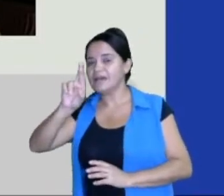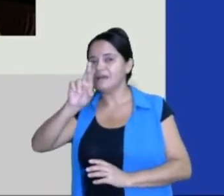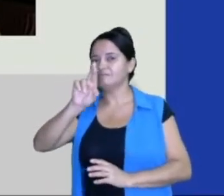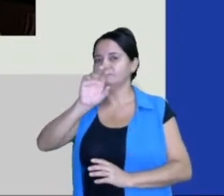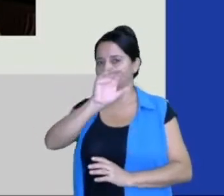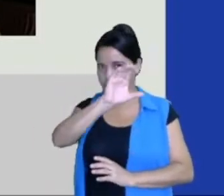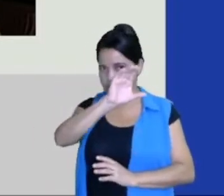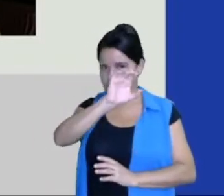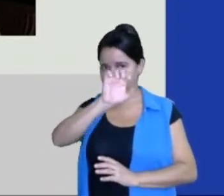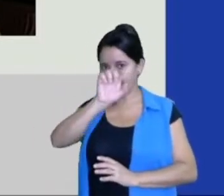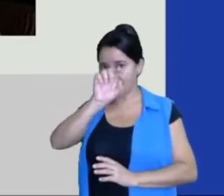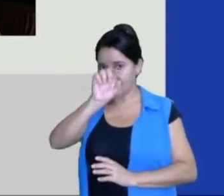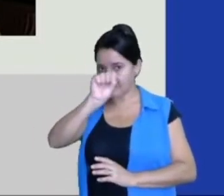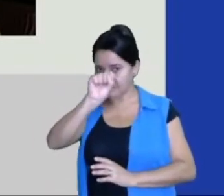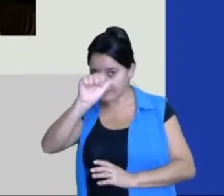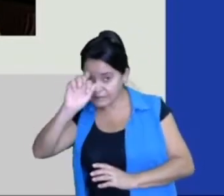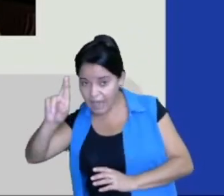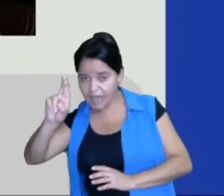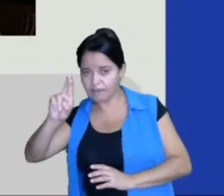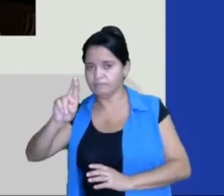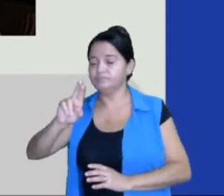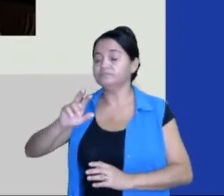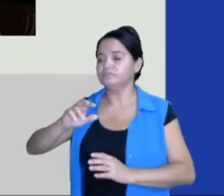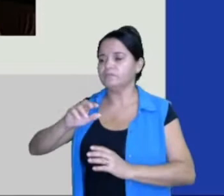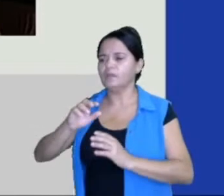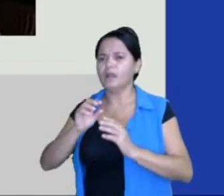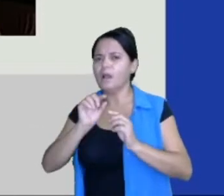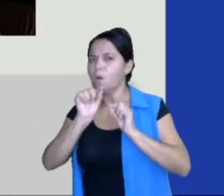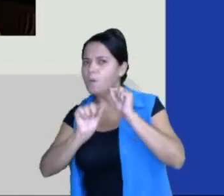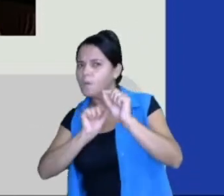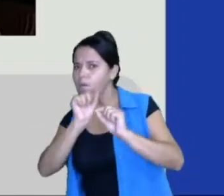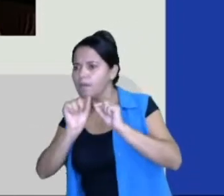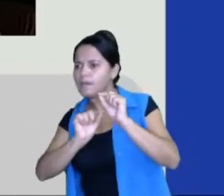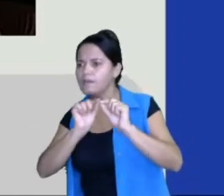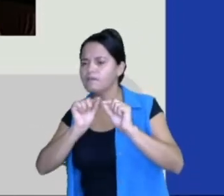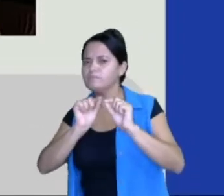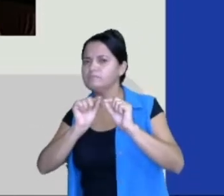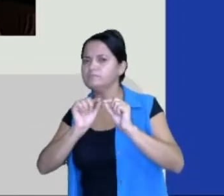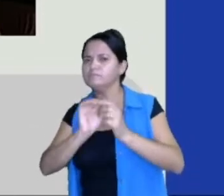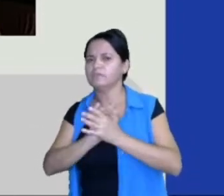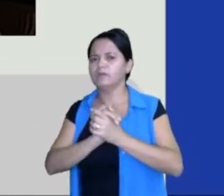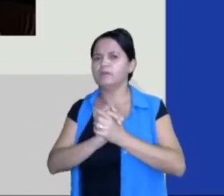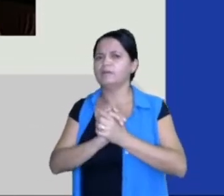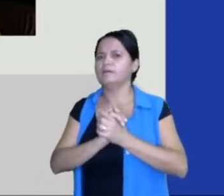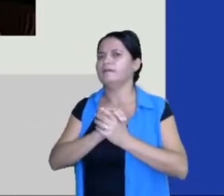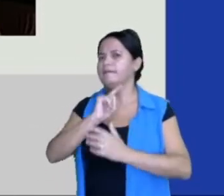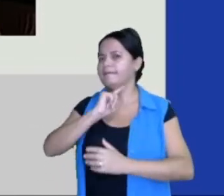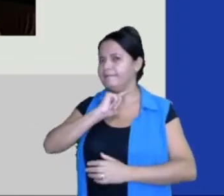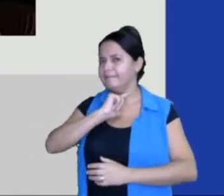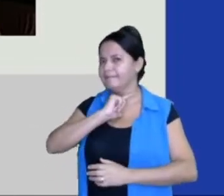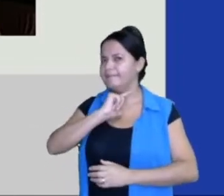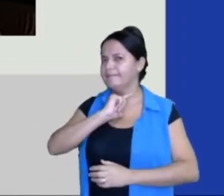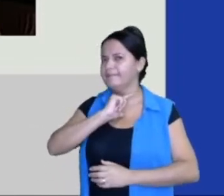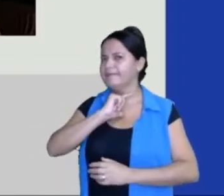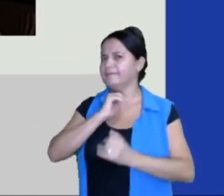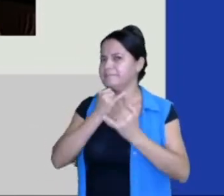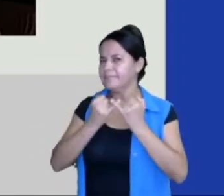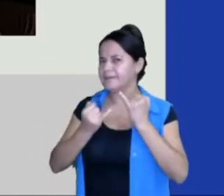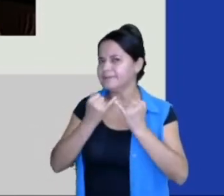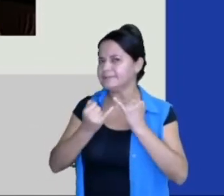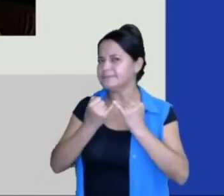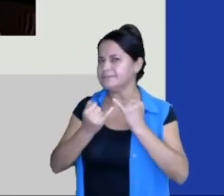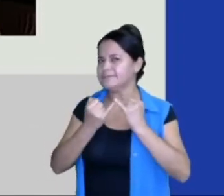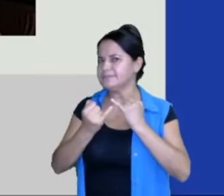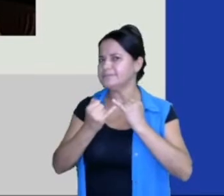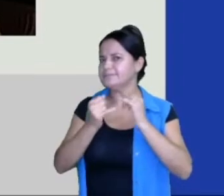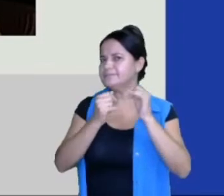na Alemanha, era chamado Kaiser. Percebam que, de certa forma, o fonema é um pouco semelhante,